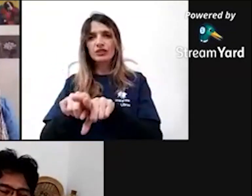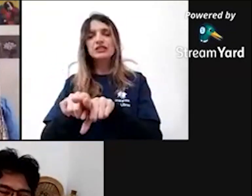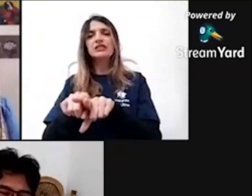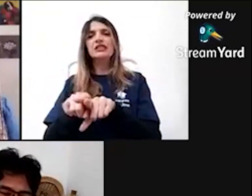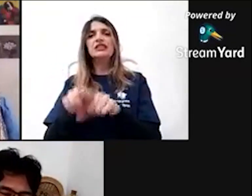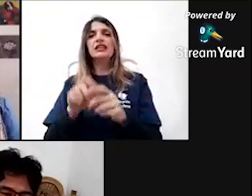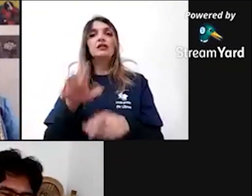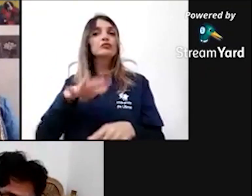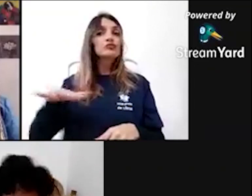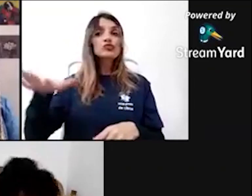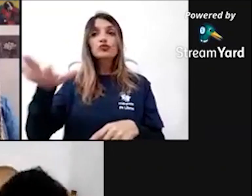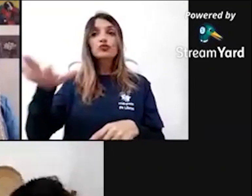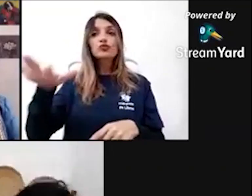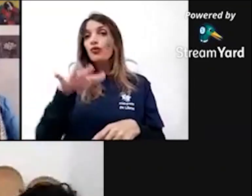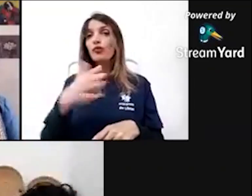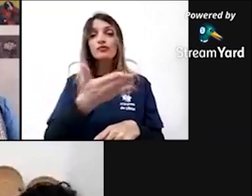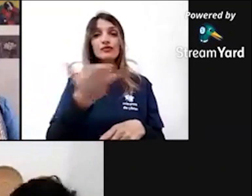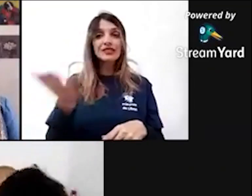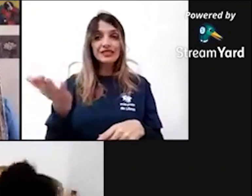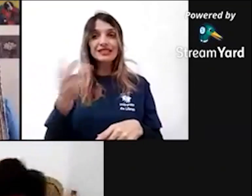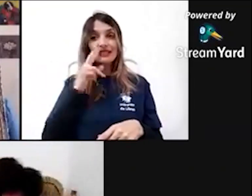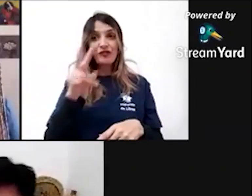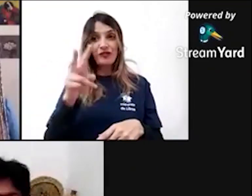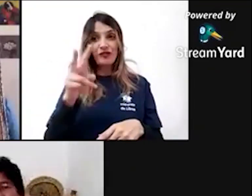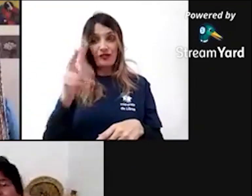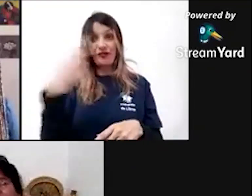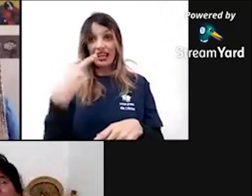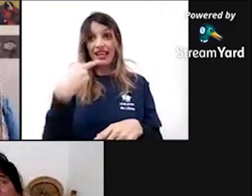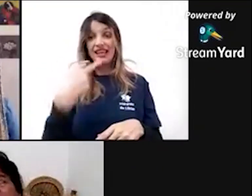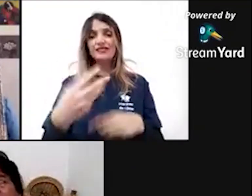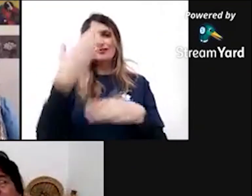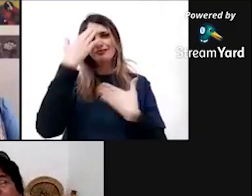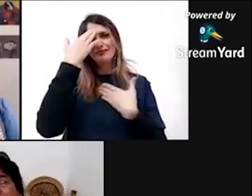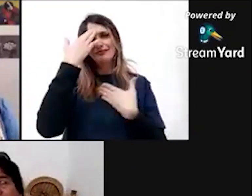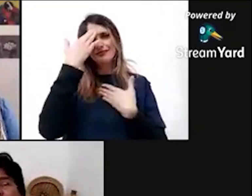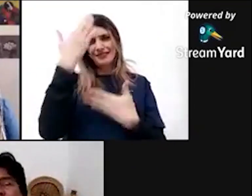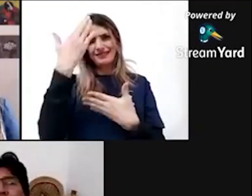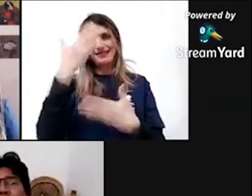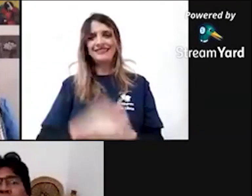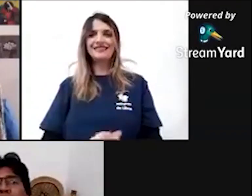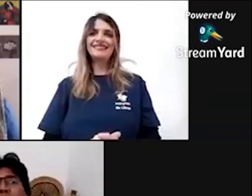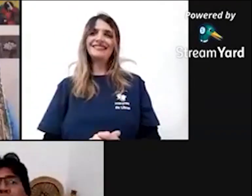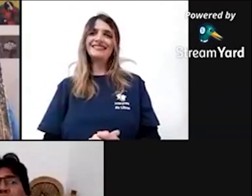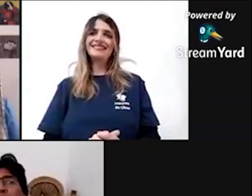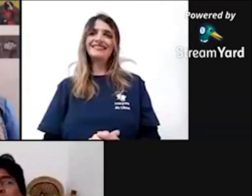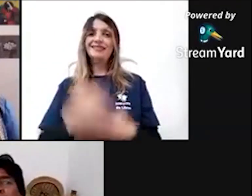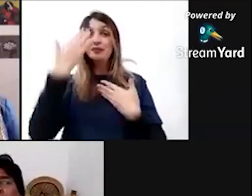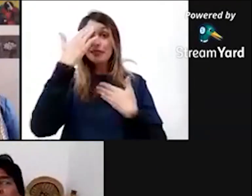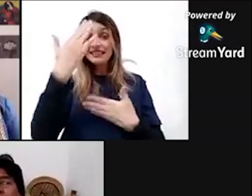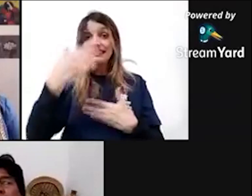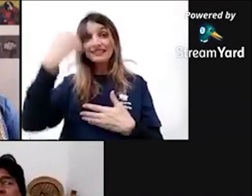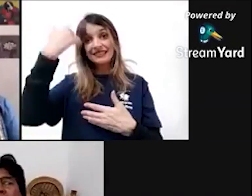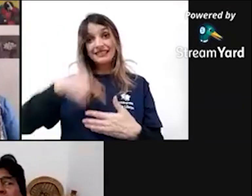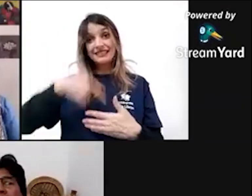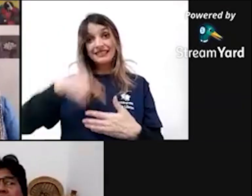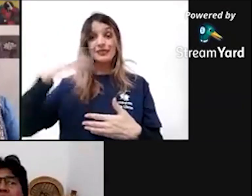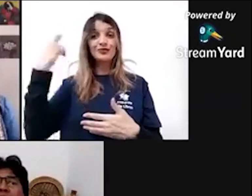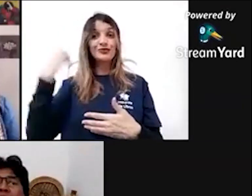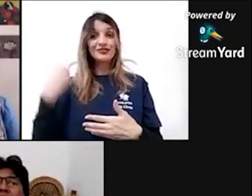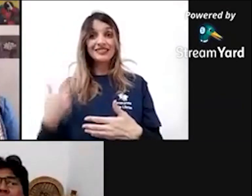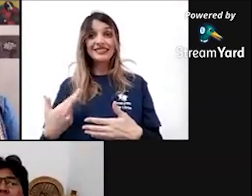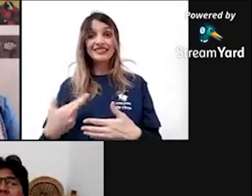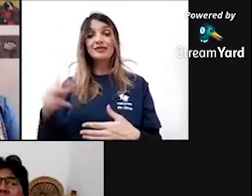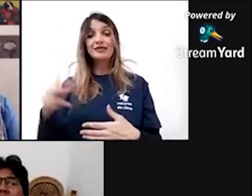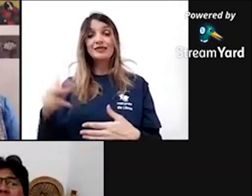todas e todos vocês que nos assistem, muito obrigada. Muito obrigada. Eu sou Jussara Santos, sou professora de